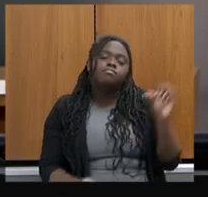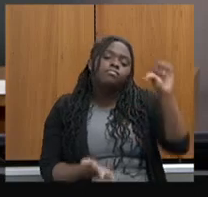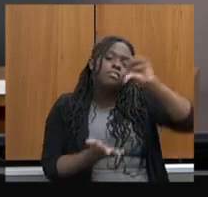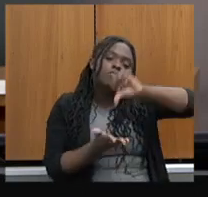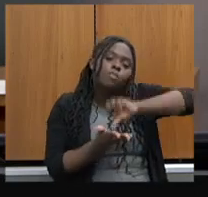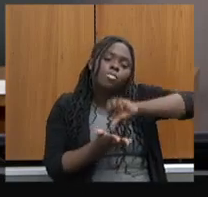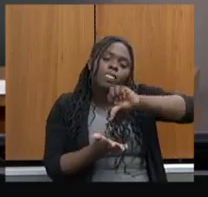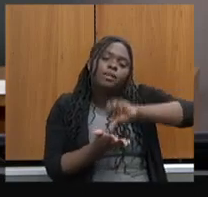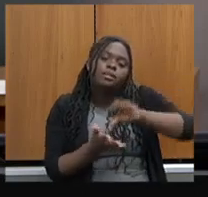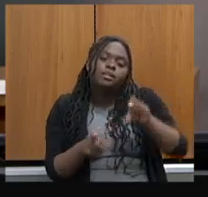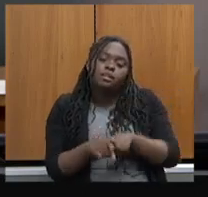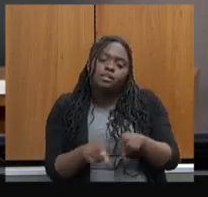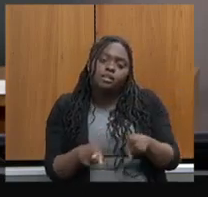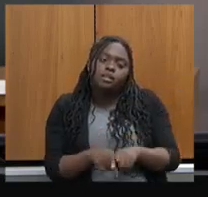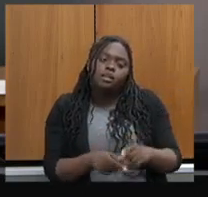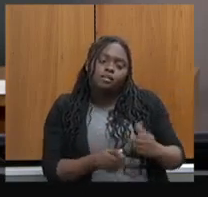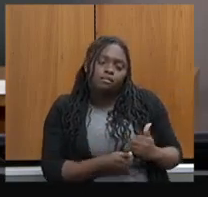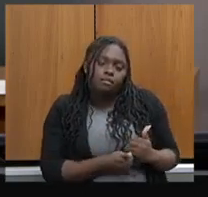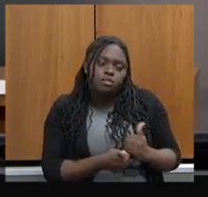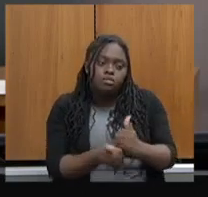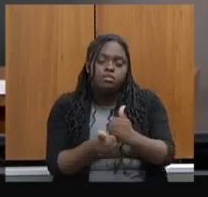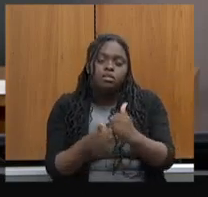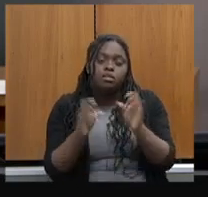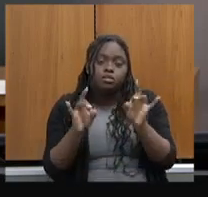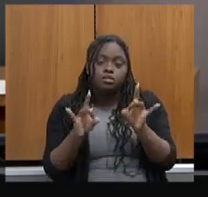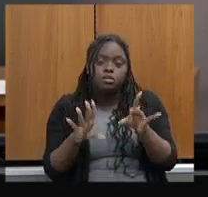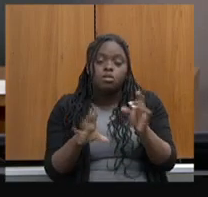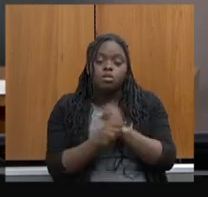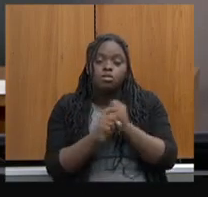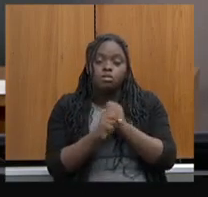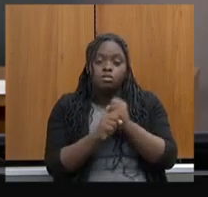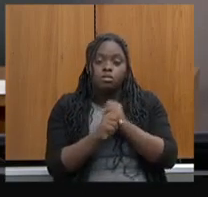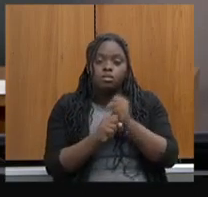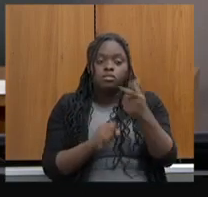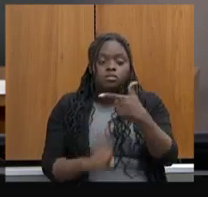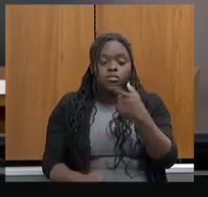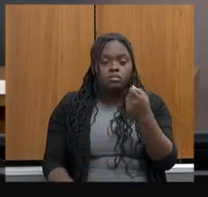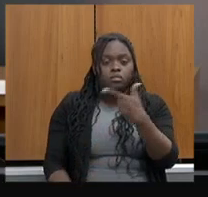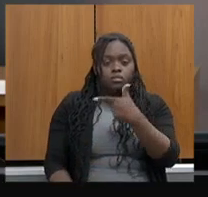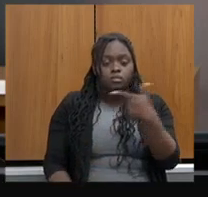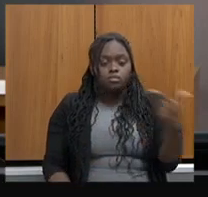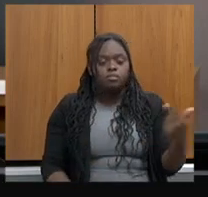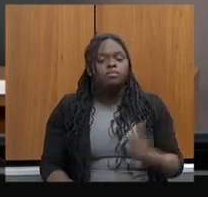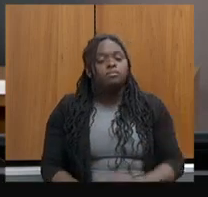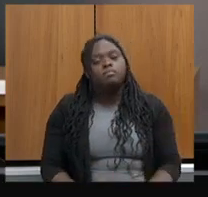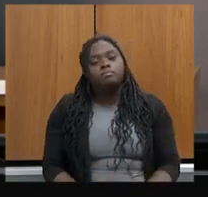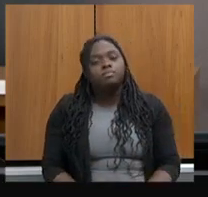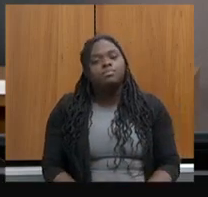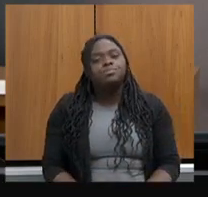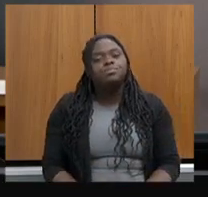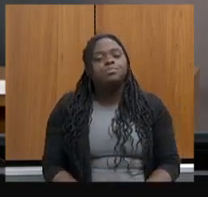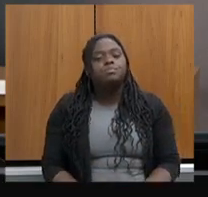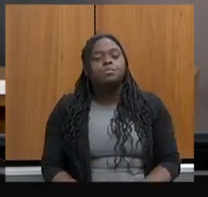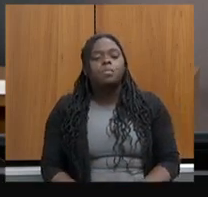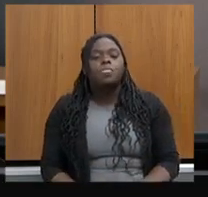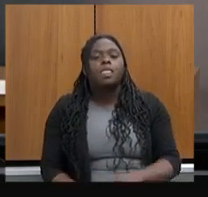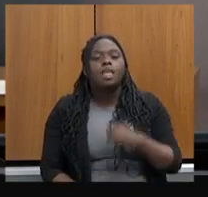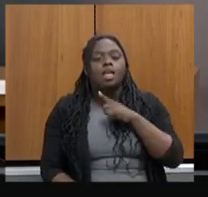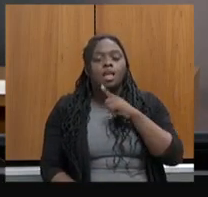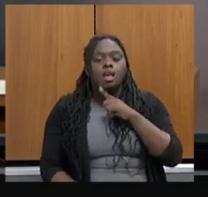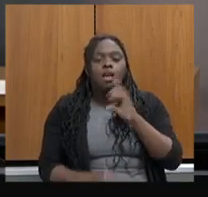e investimento somente no ano de 2022 pefaz aí um total